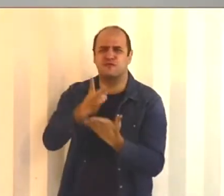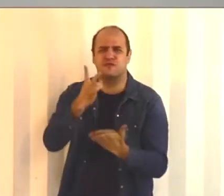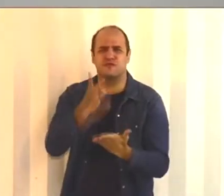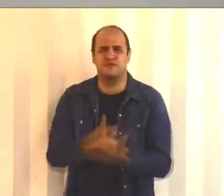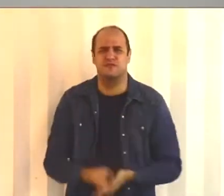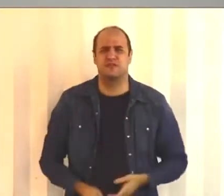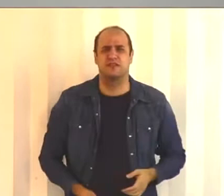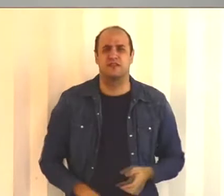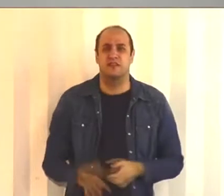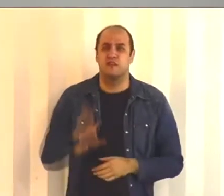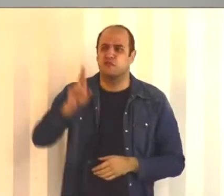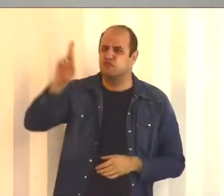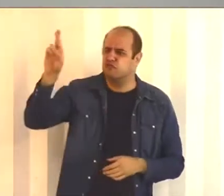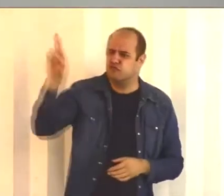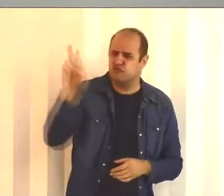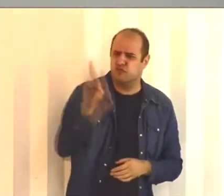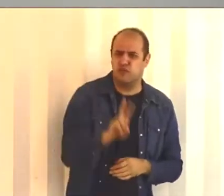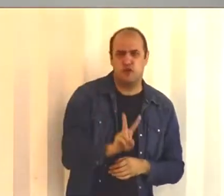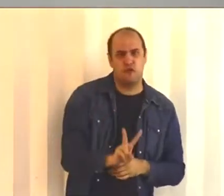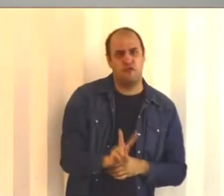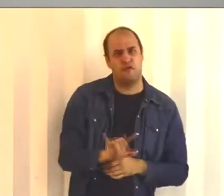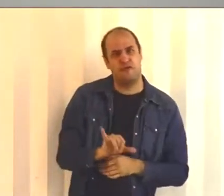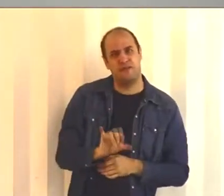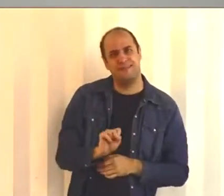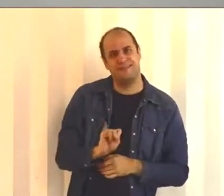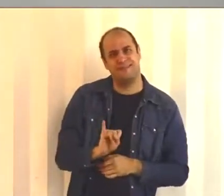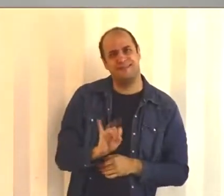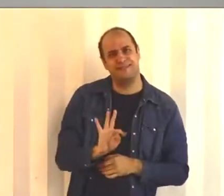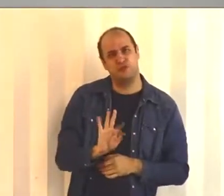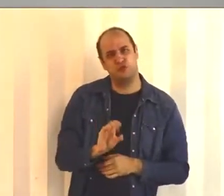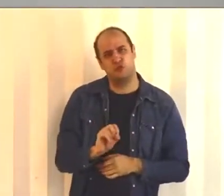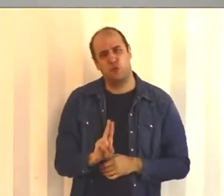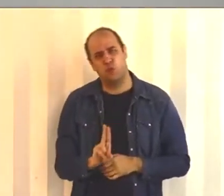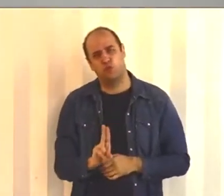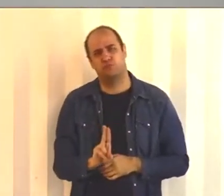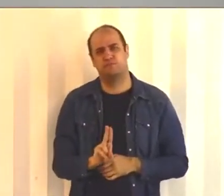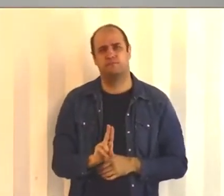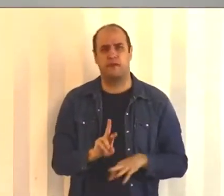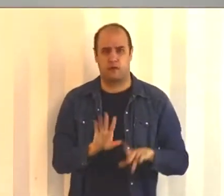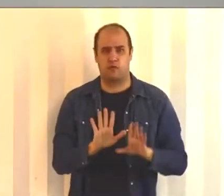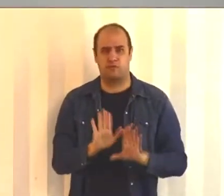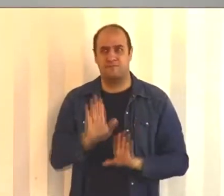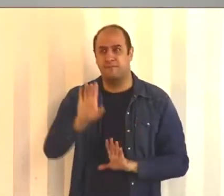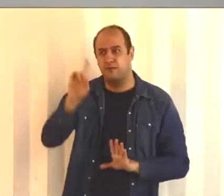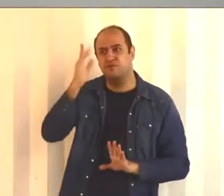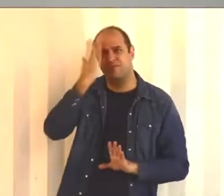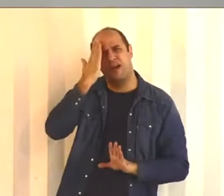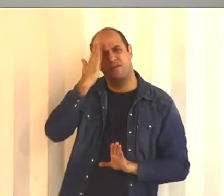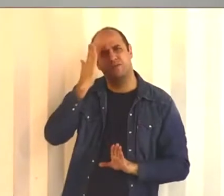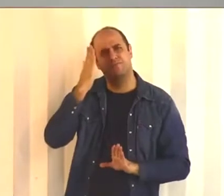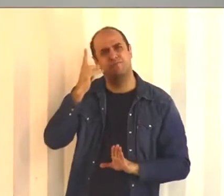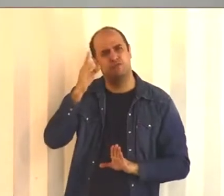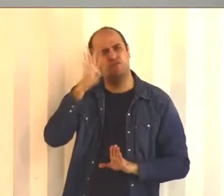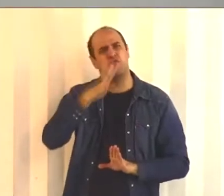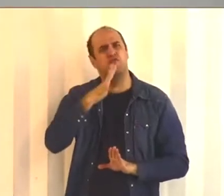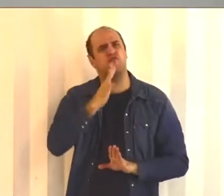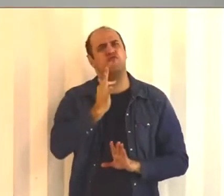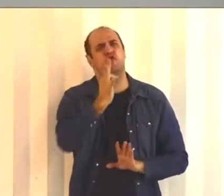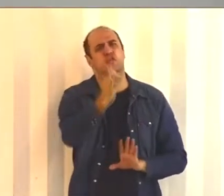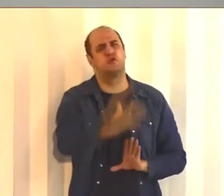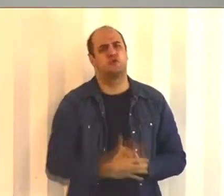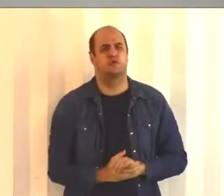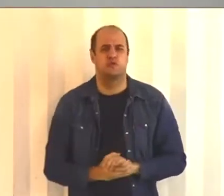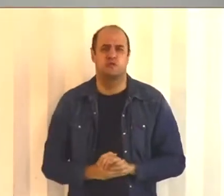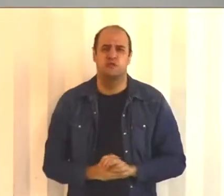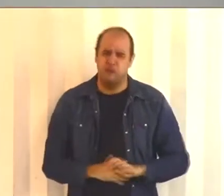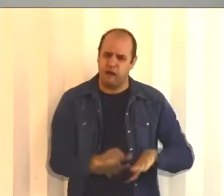expressão visitou é como assim, Deus sabia o caminho, Deus sabia onde estava Abraão e